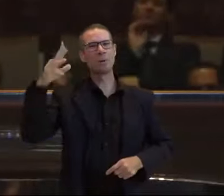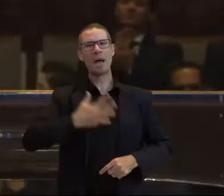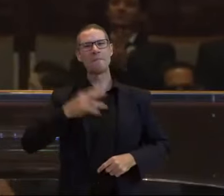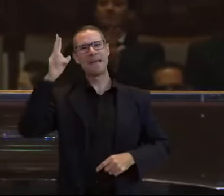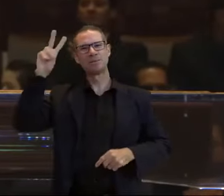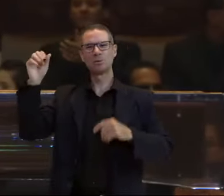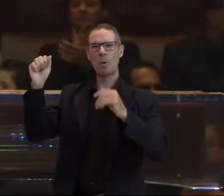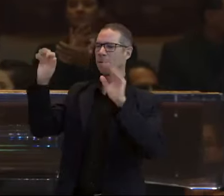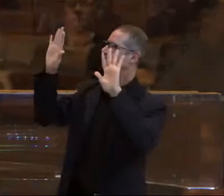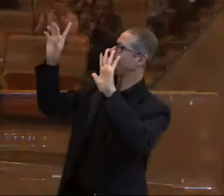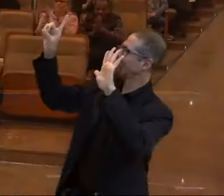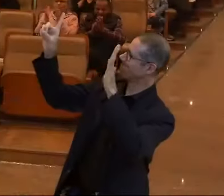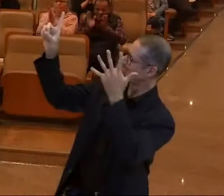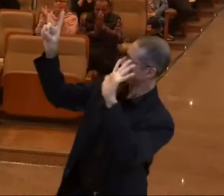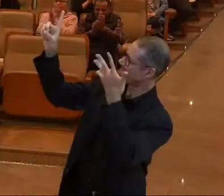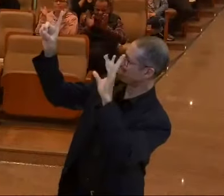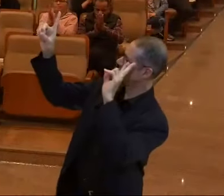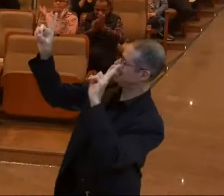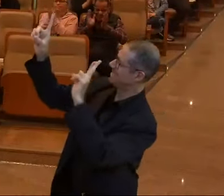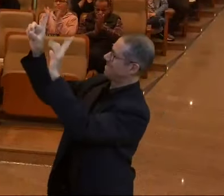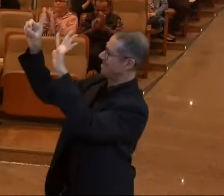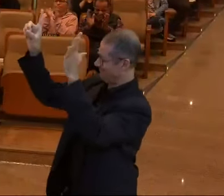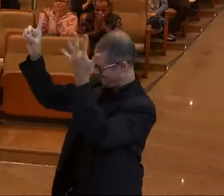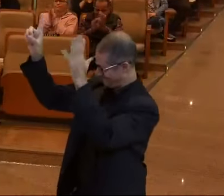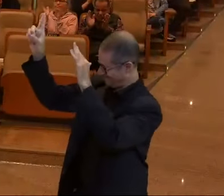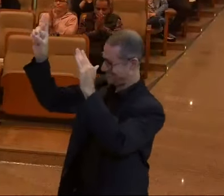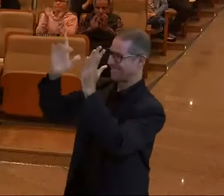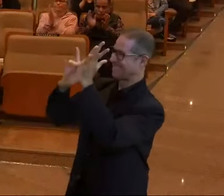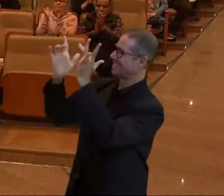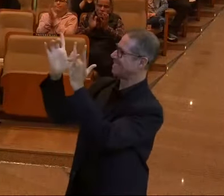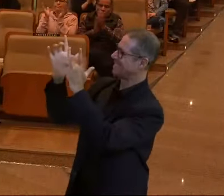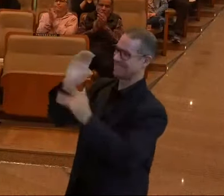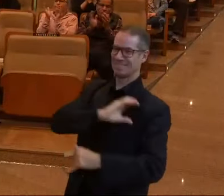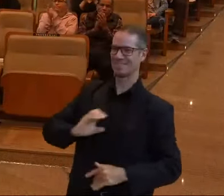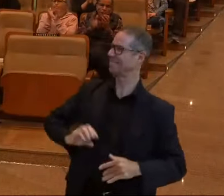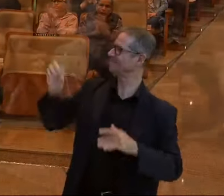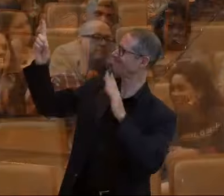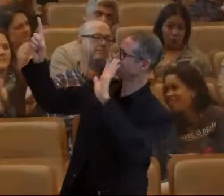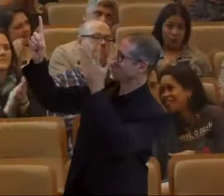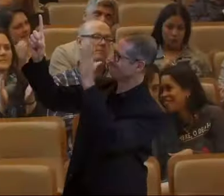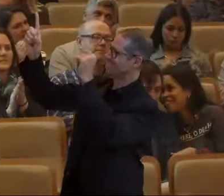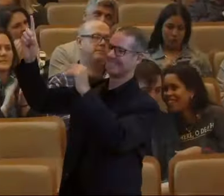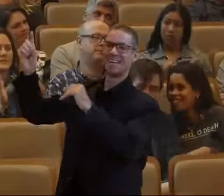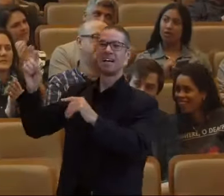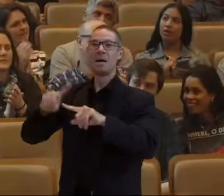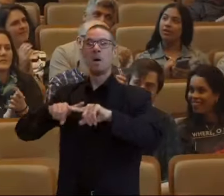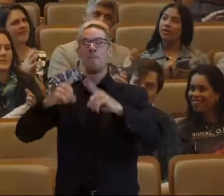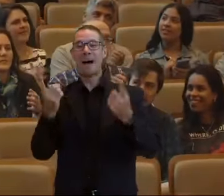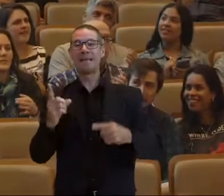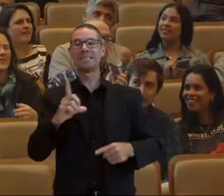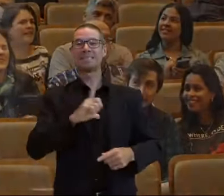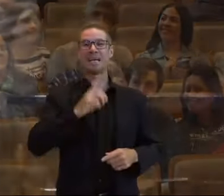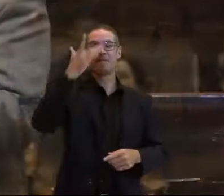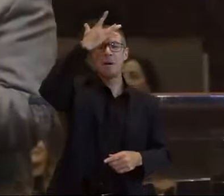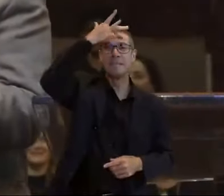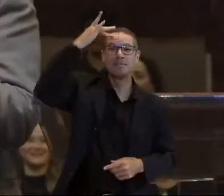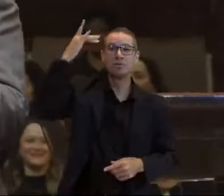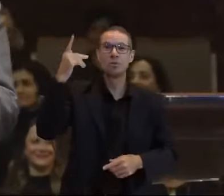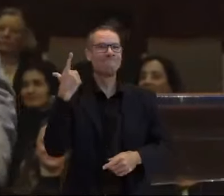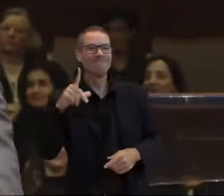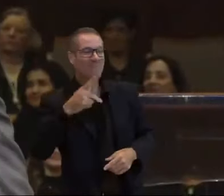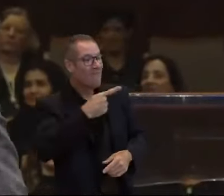para o Senhor dessa história, que é Jesus Cristo. Mas teve um que não conseguiu falar, não foi